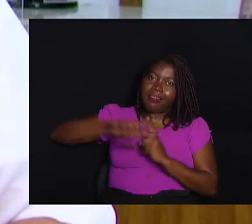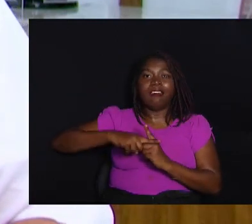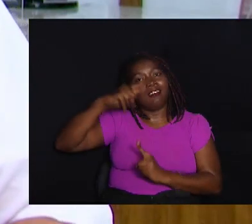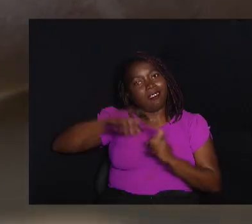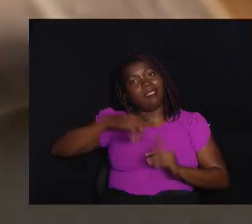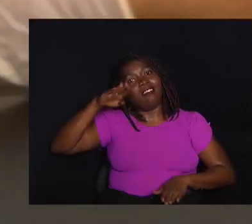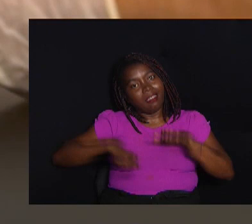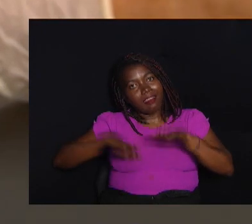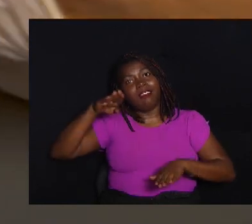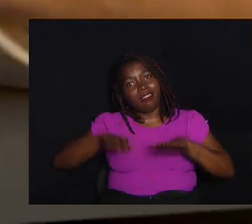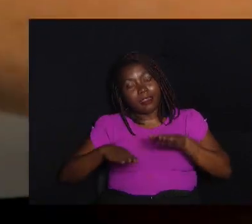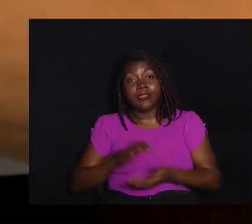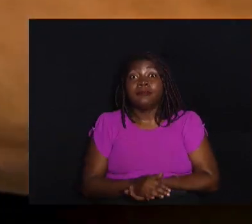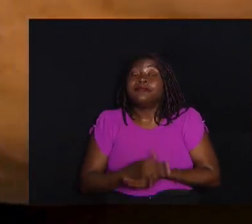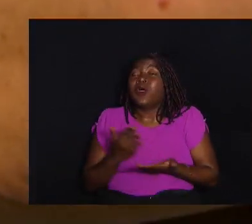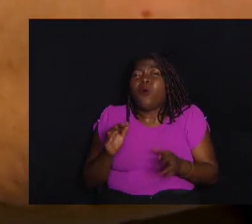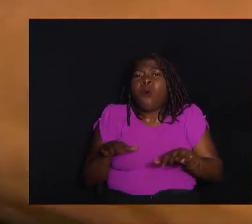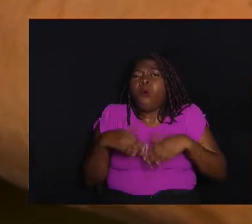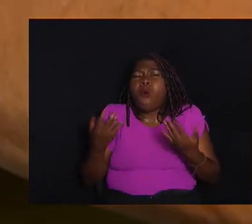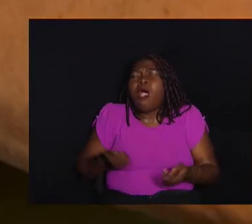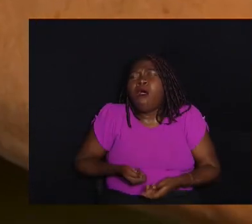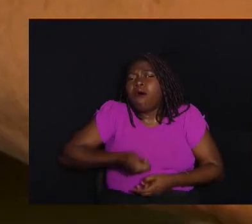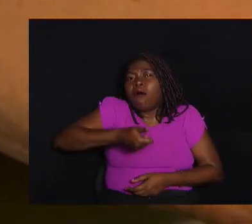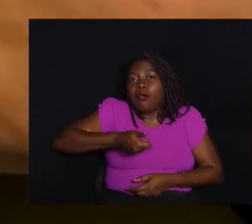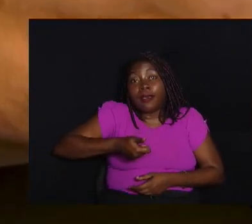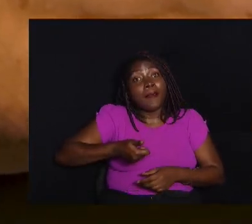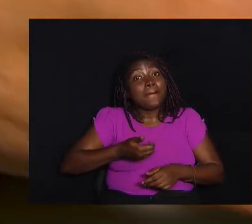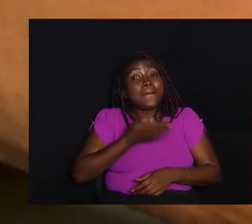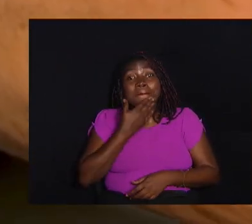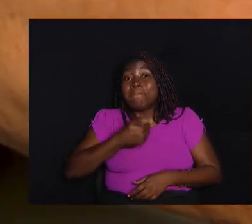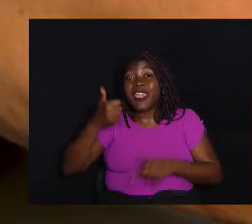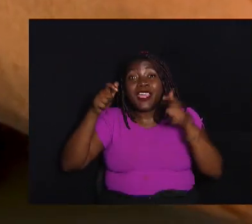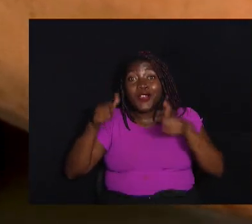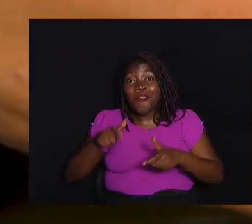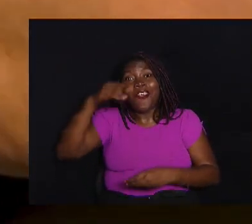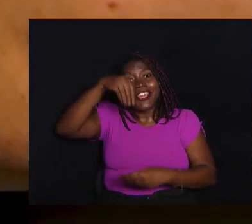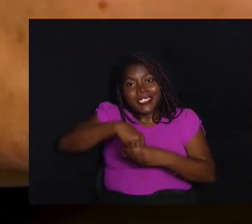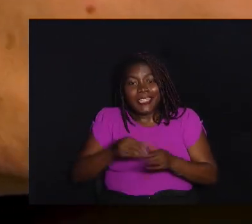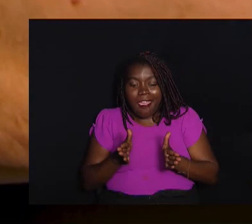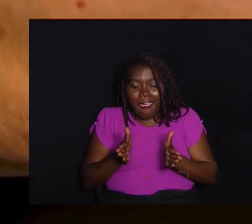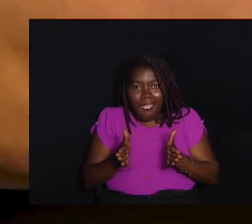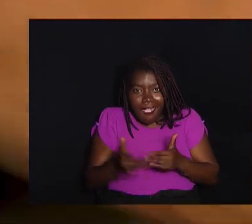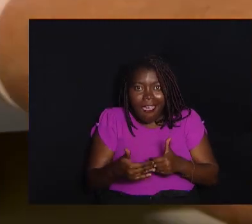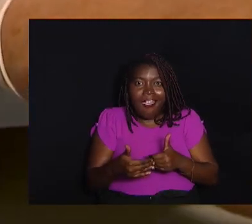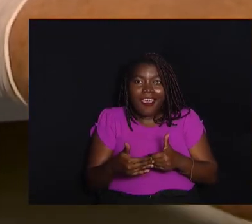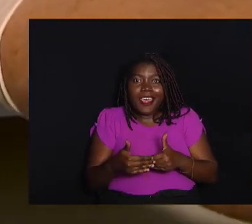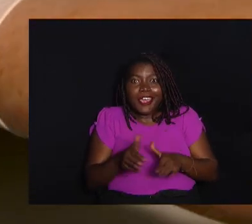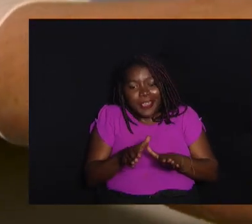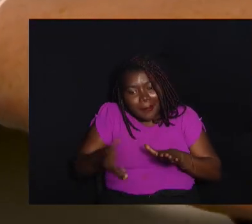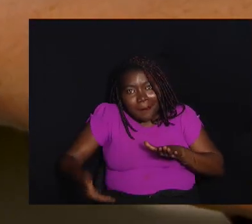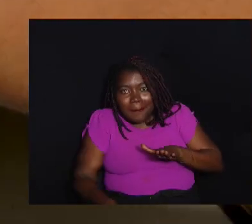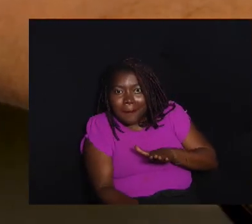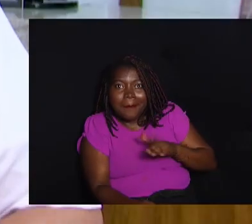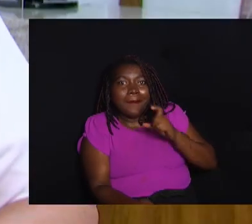a estabilidade. Então, qual é a dica? Então, o melhor lugar é dentro de uma caixinha na parte de baixo da